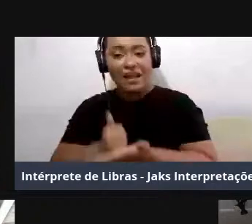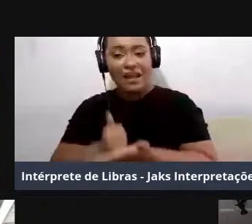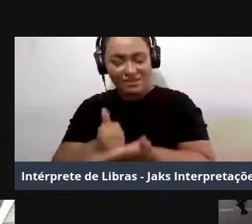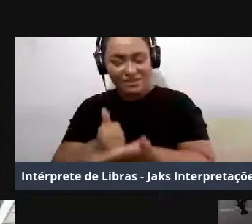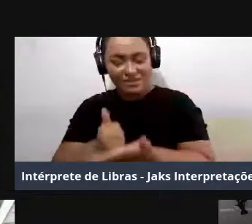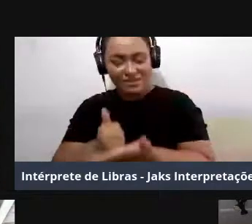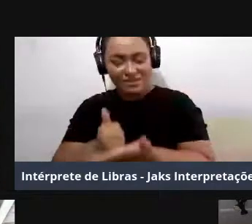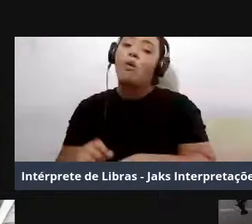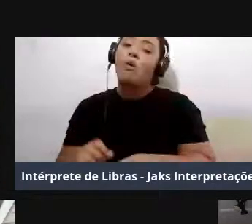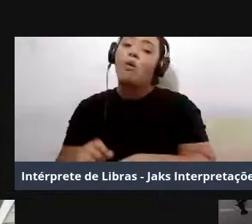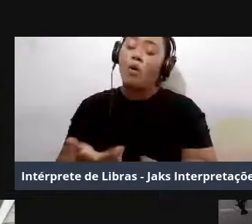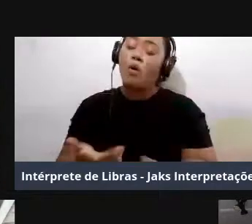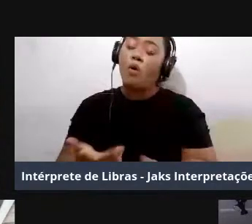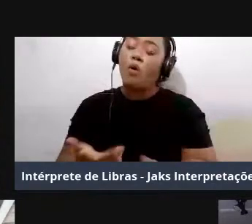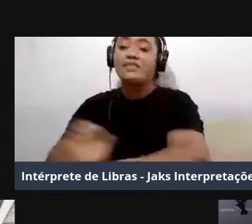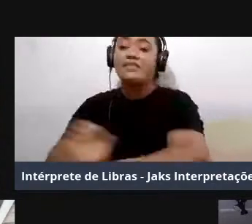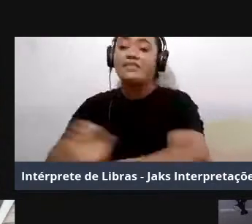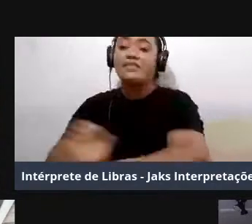Conosco.